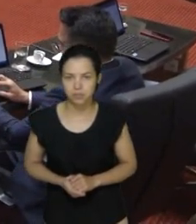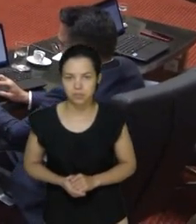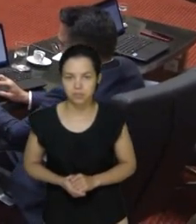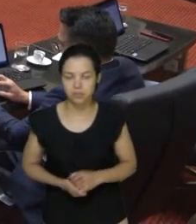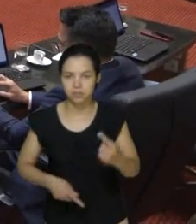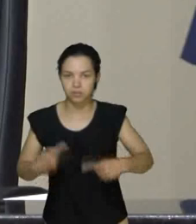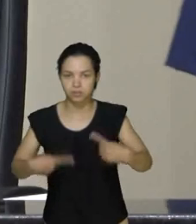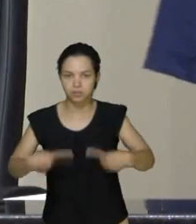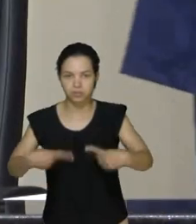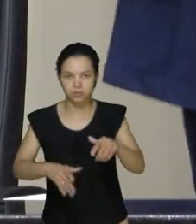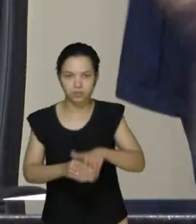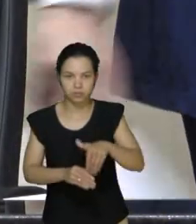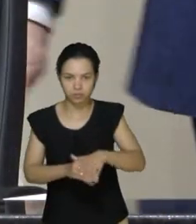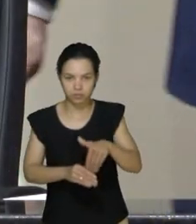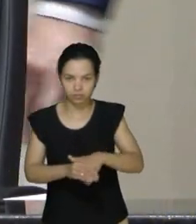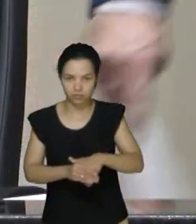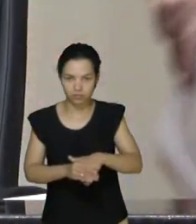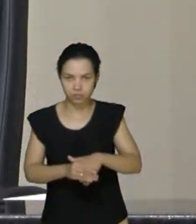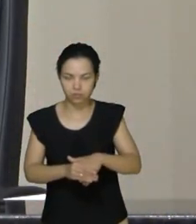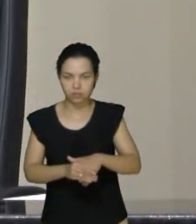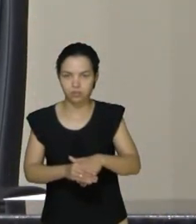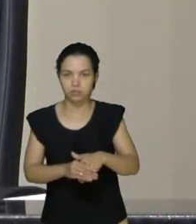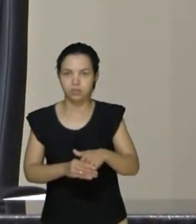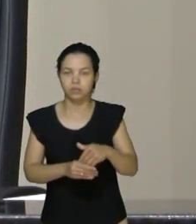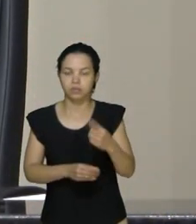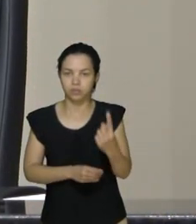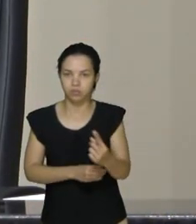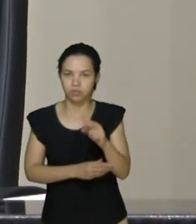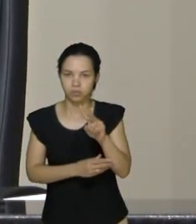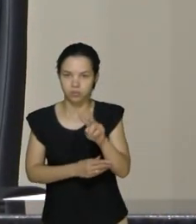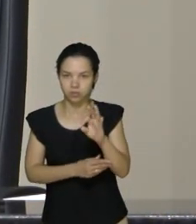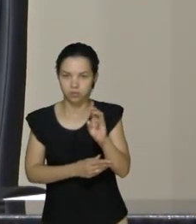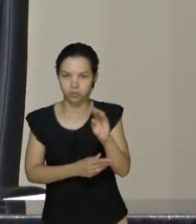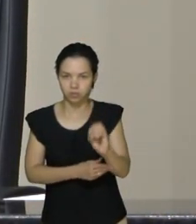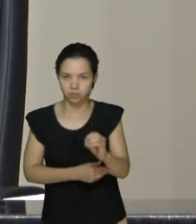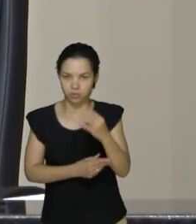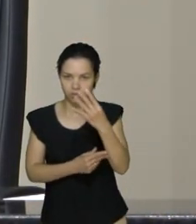Discussão e votação em turno único na mensagem de veto